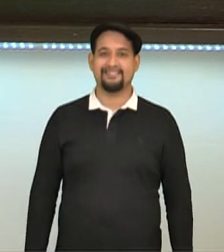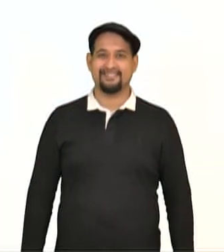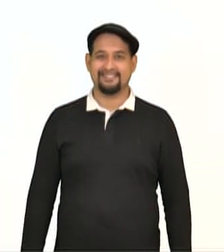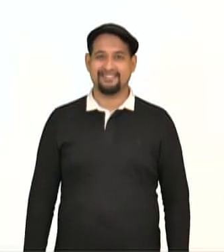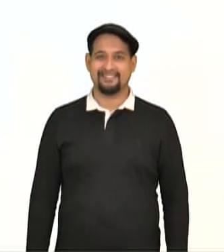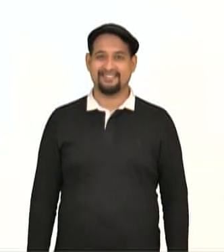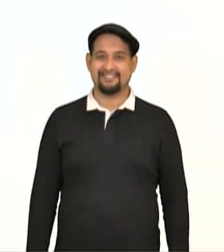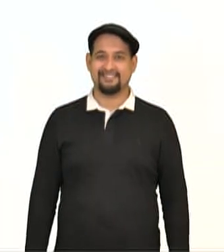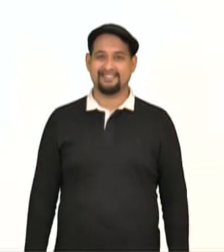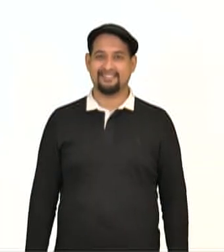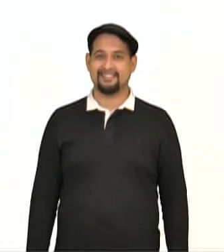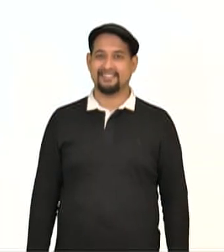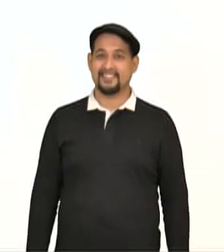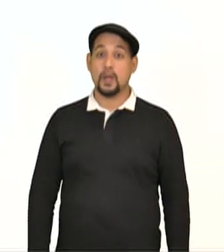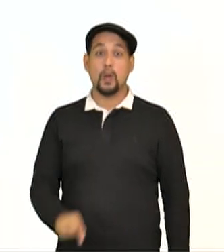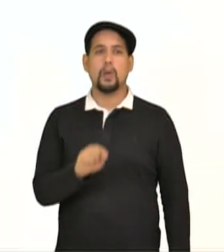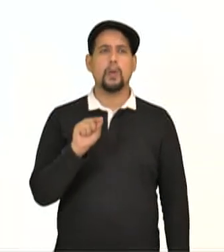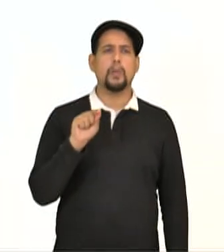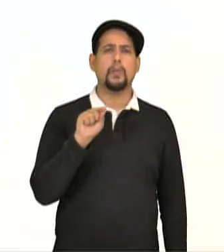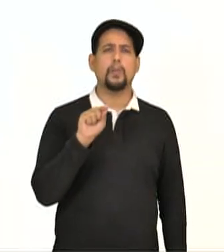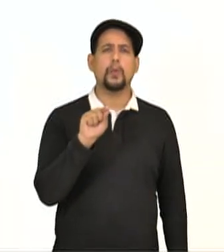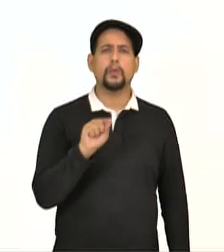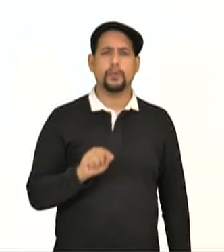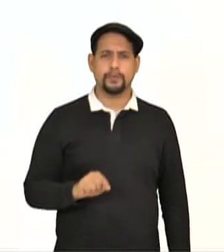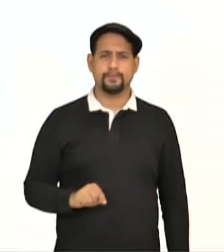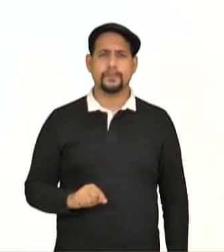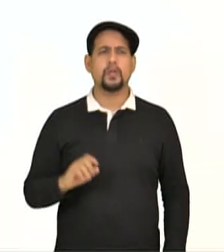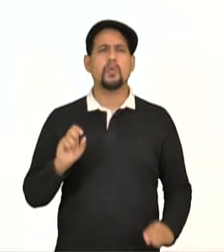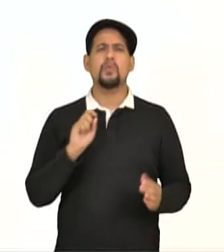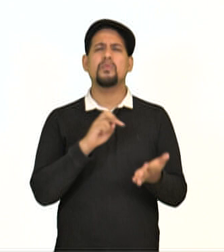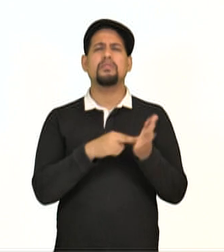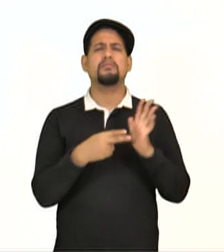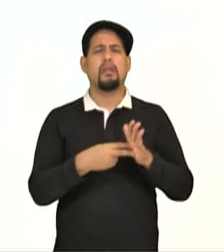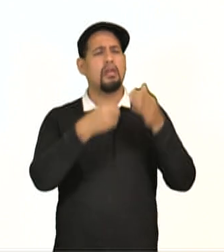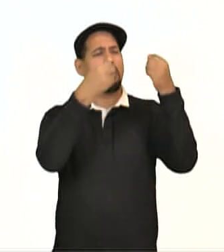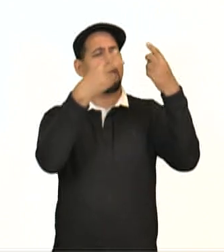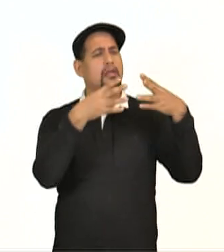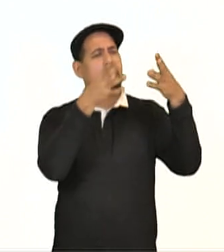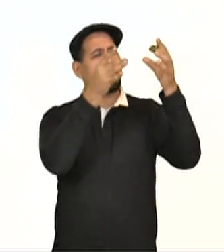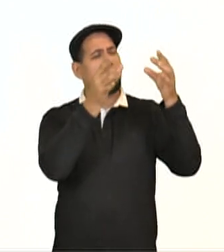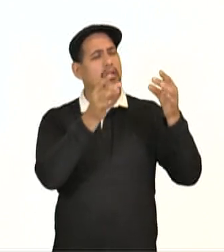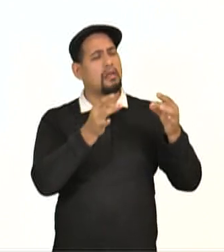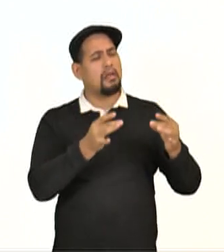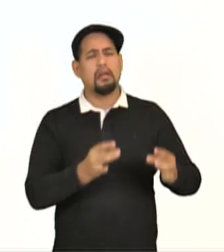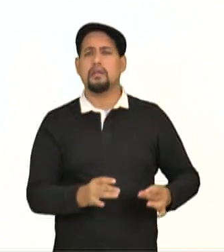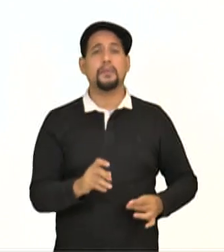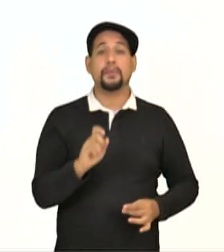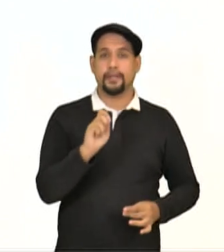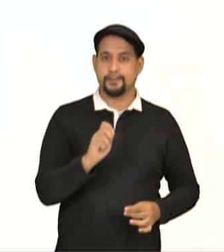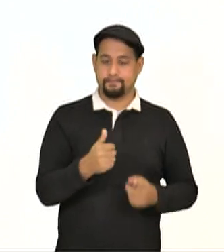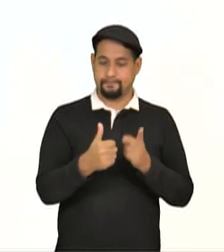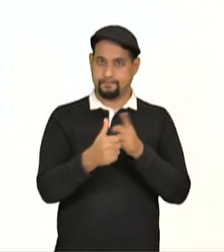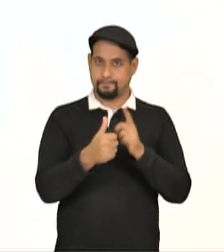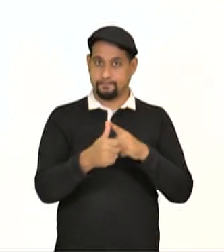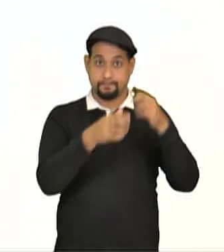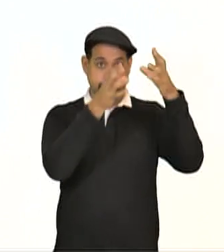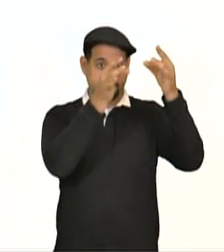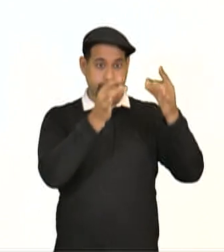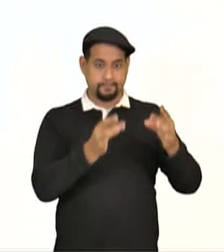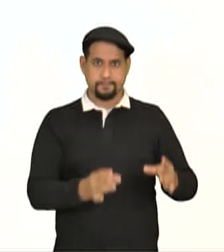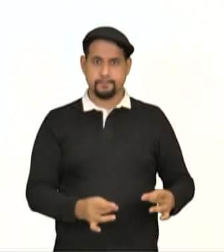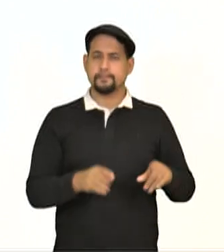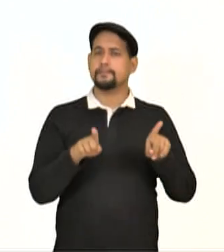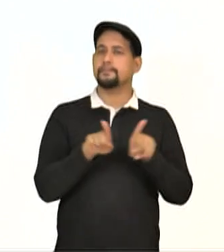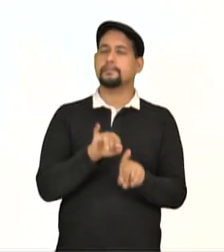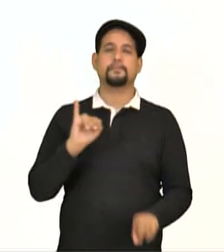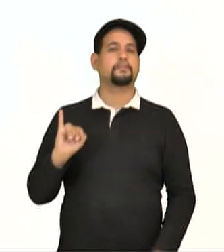vamos lá. Ponto. Quais são as características que tem o ponto? Bom, a primeira característica e uma